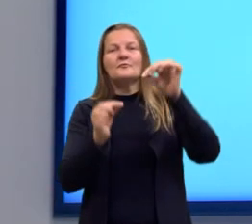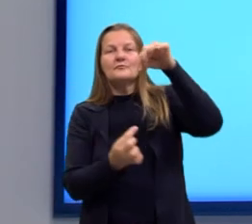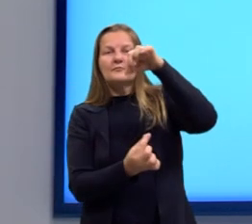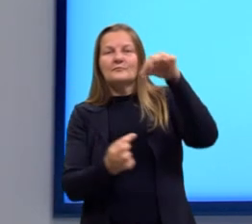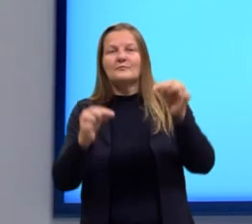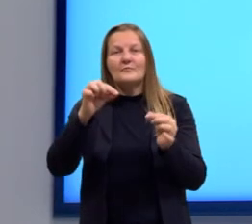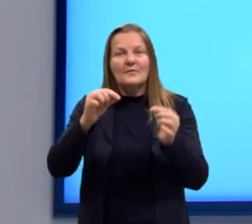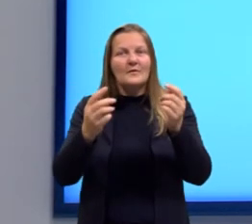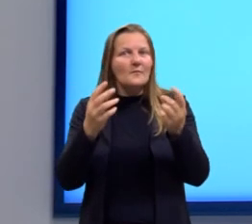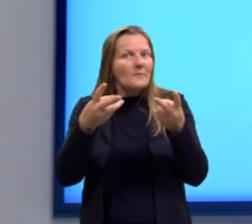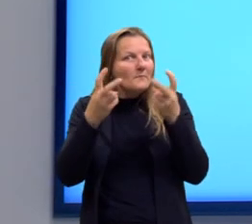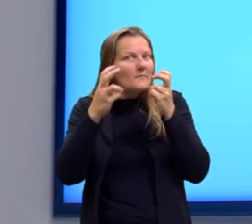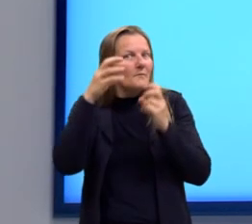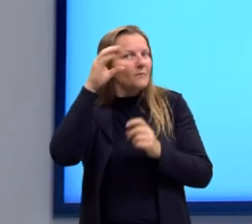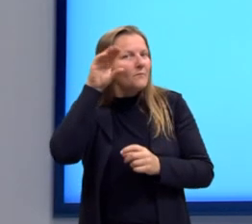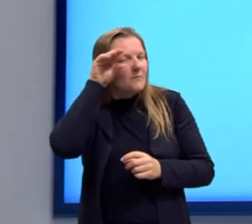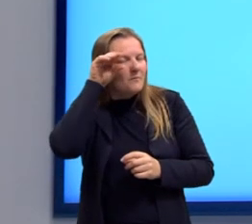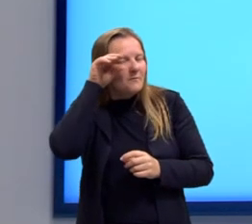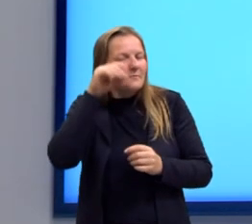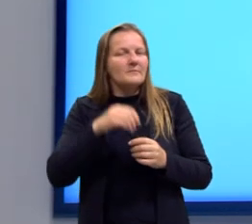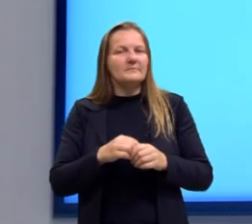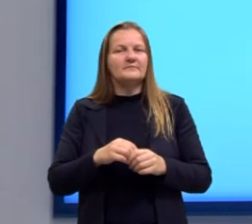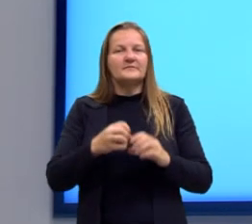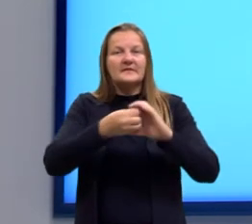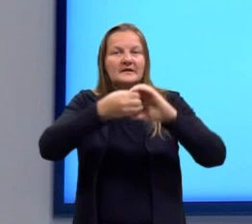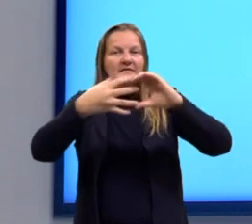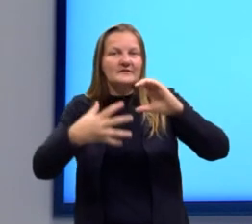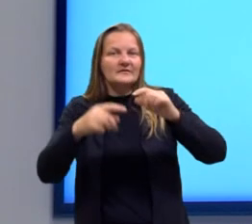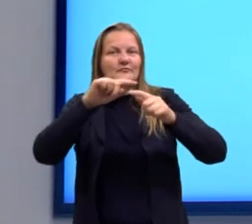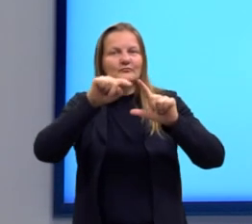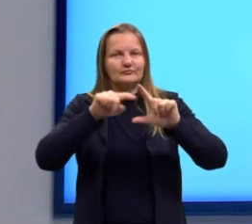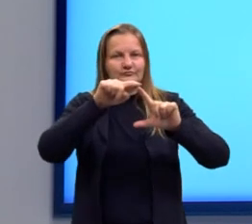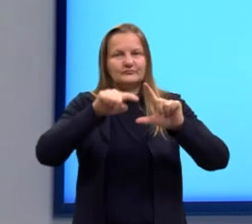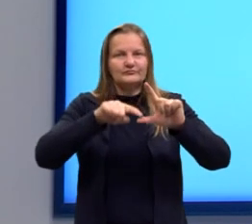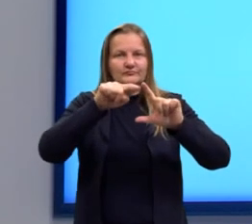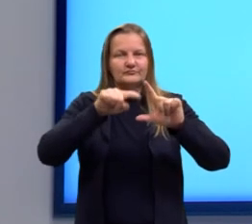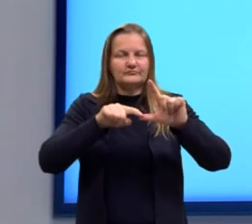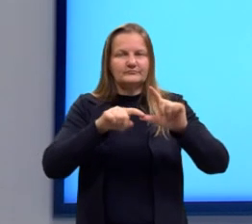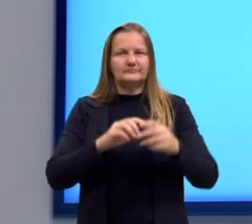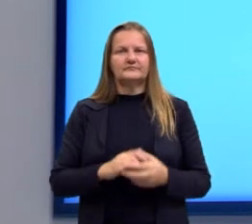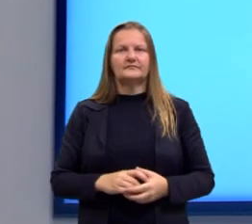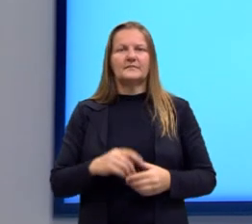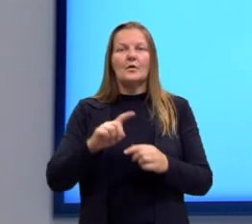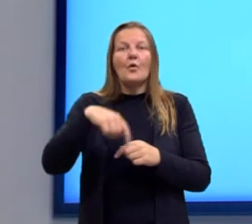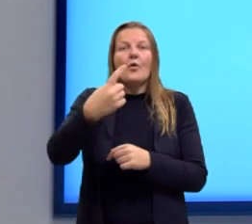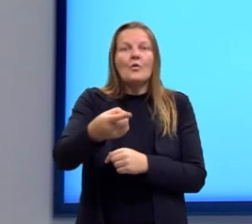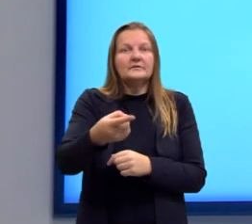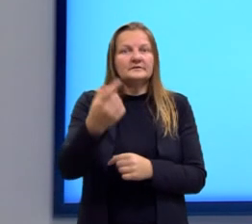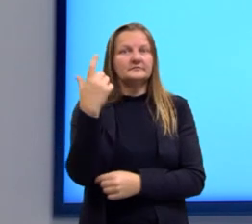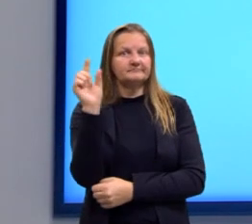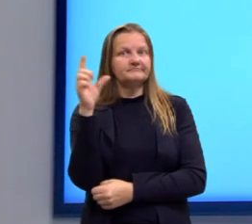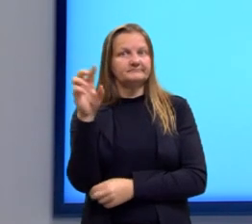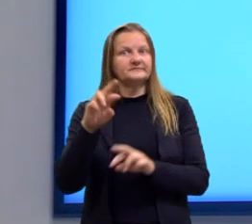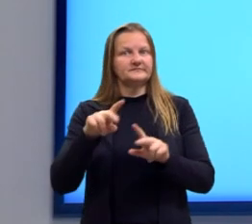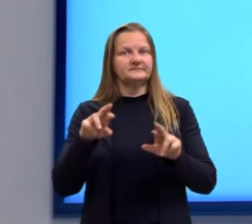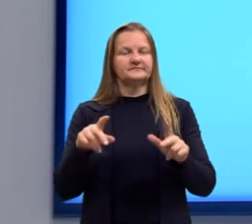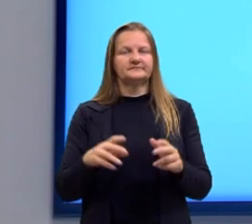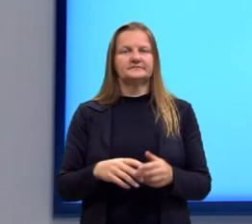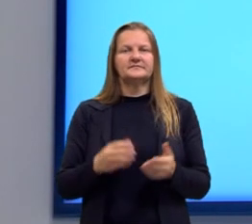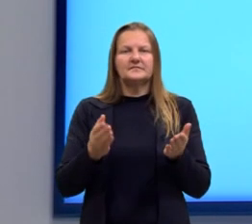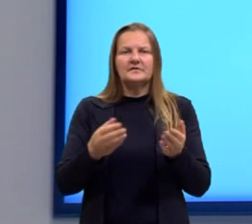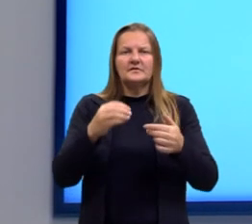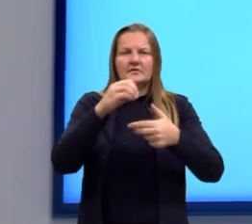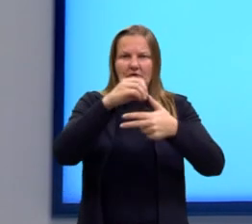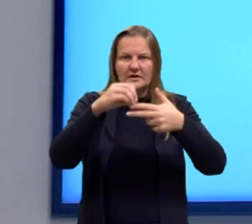tão bastante com a classificação dos ângulos e nessa próxima questão aqui nós vamos trabalhar